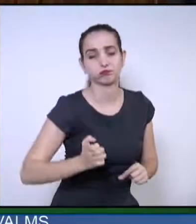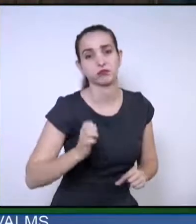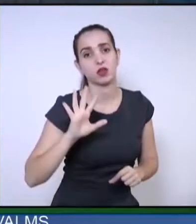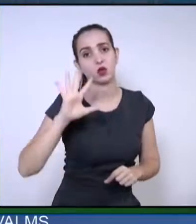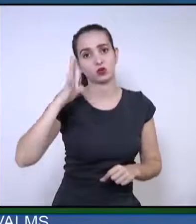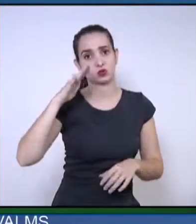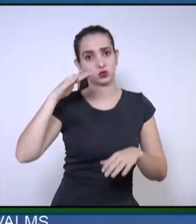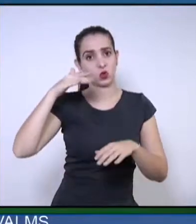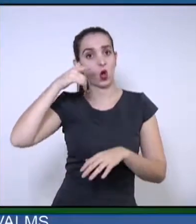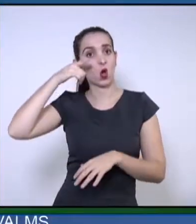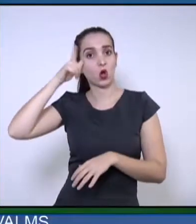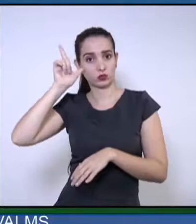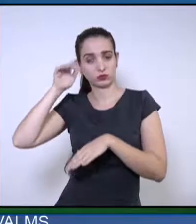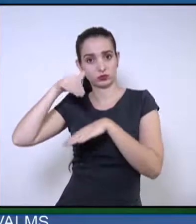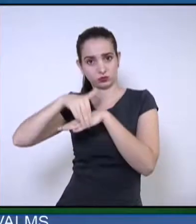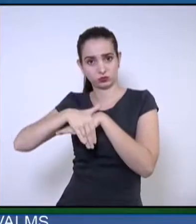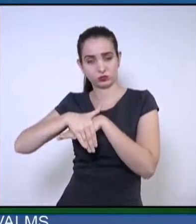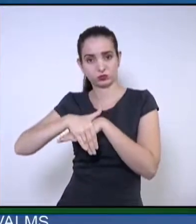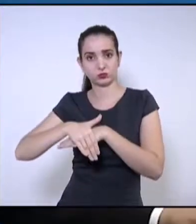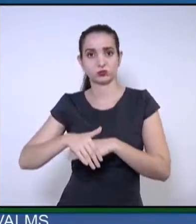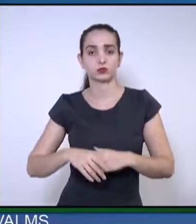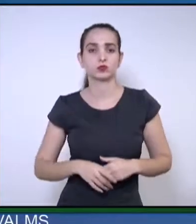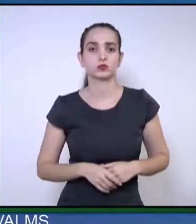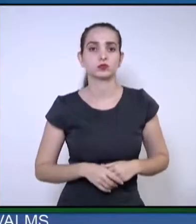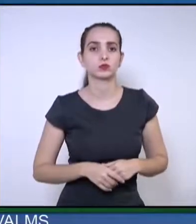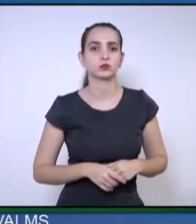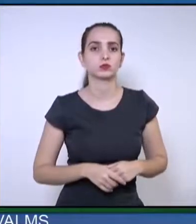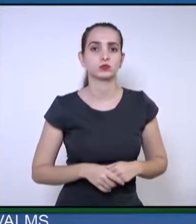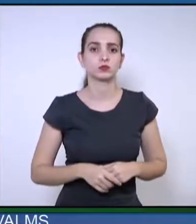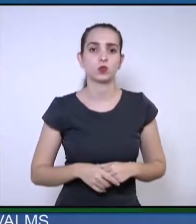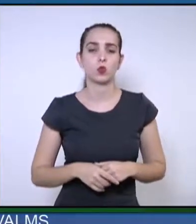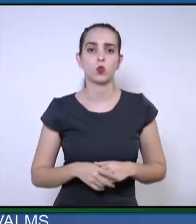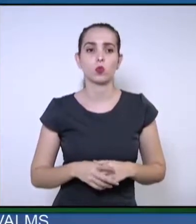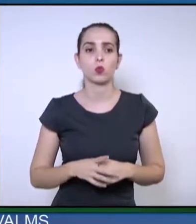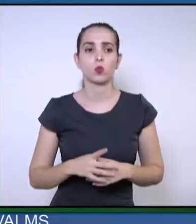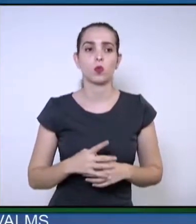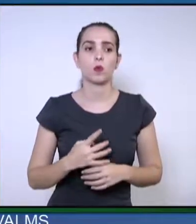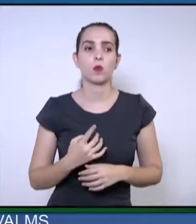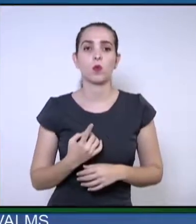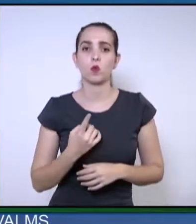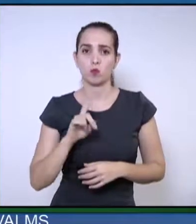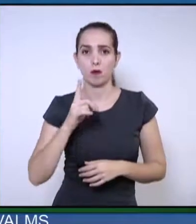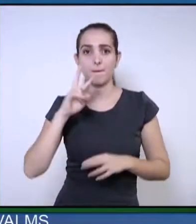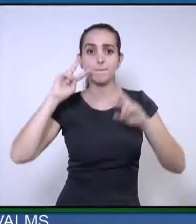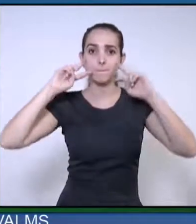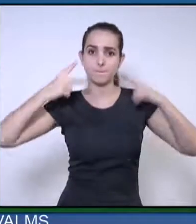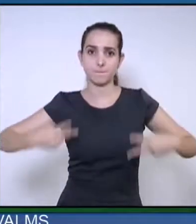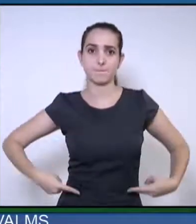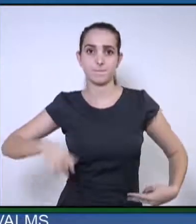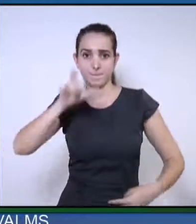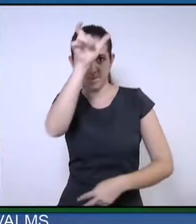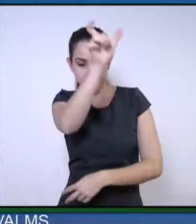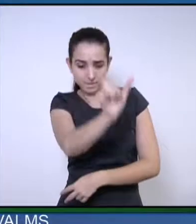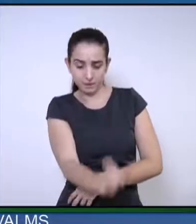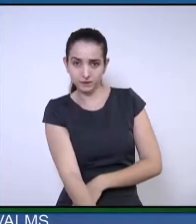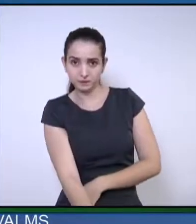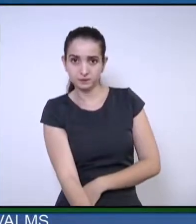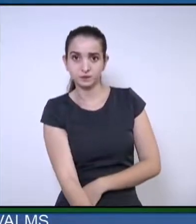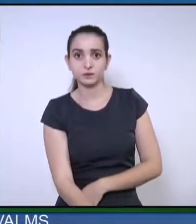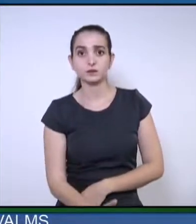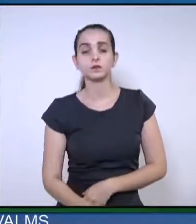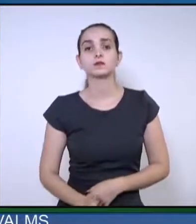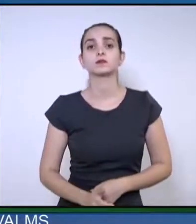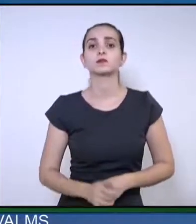ocorrido na noite de ontem de um ser humano, de